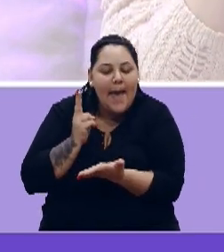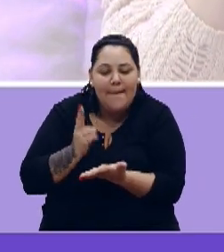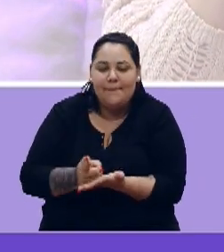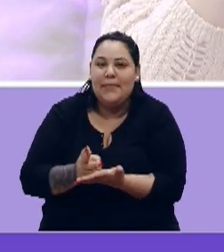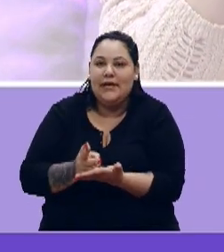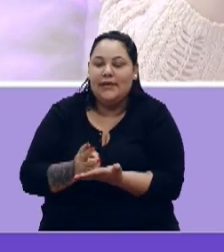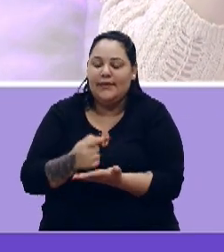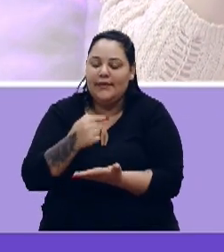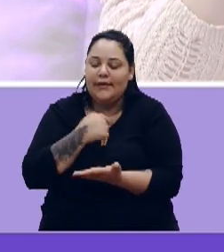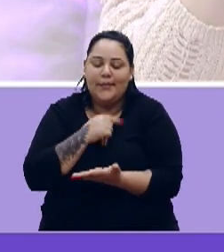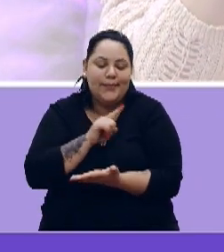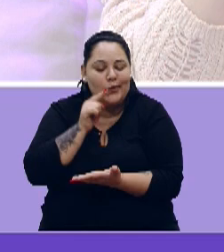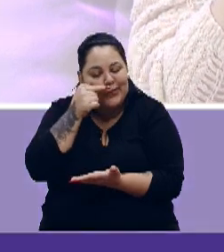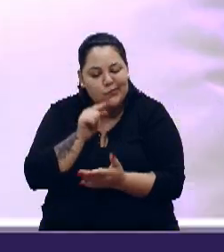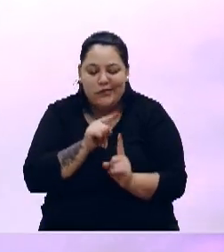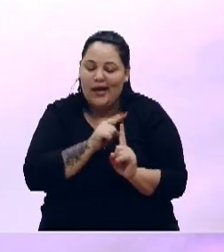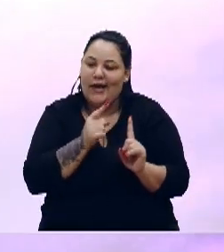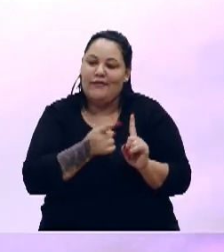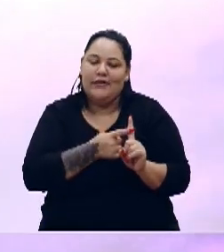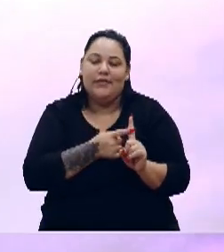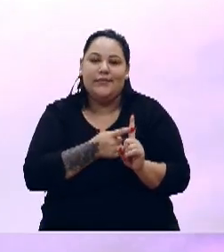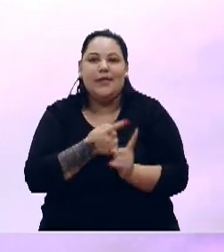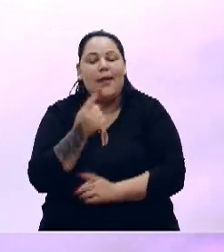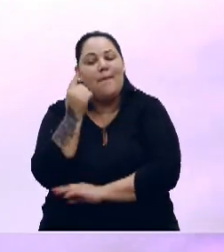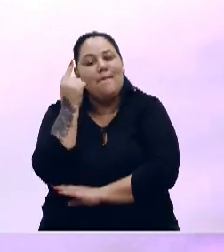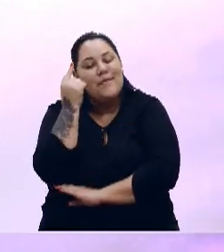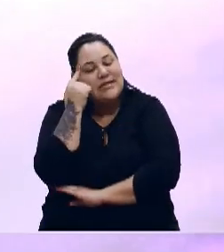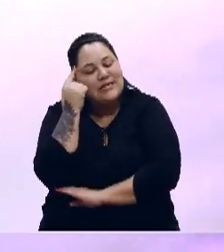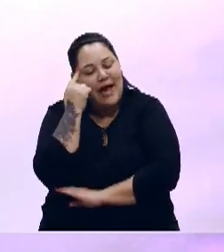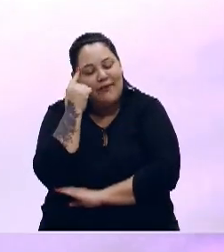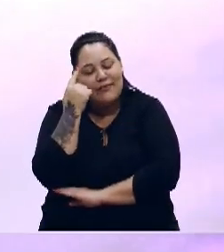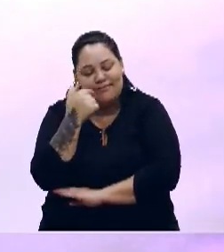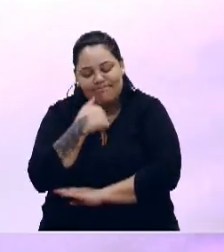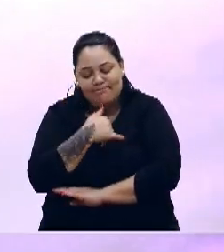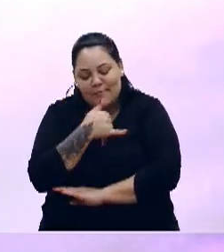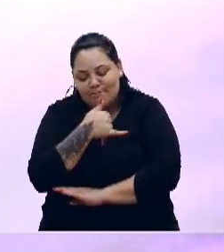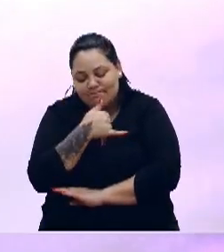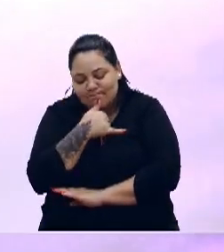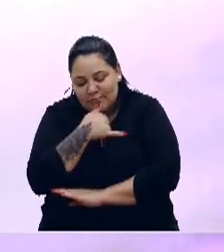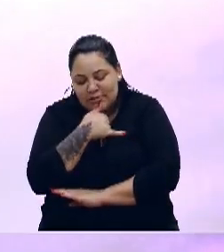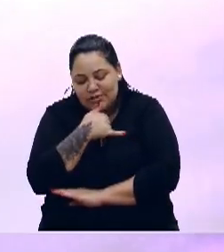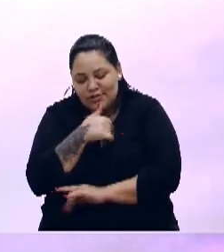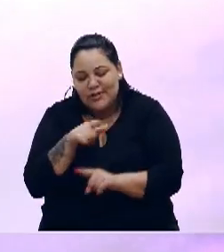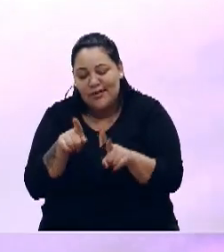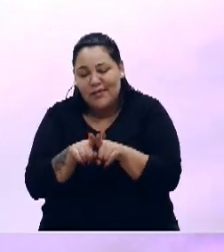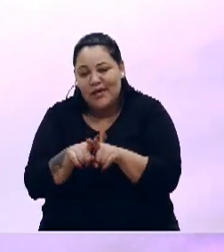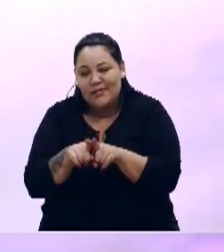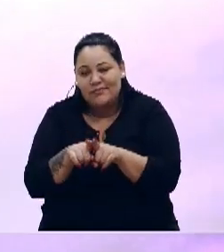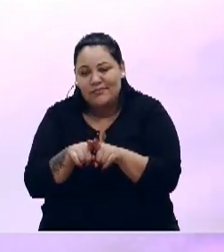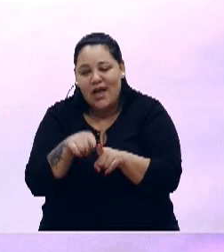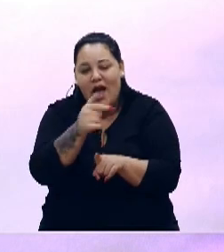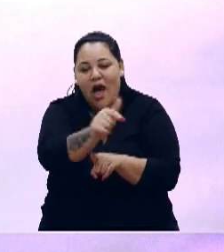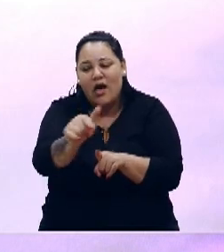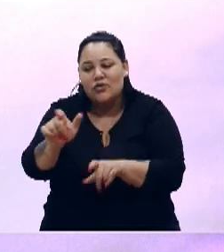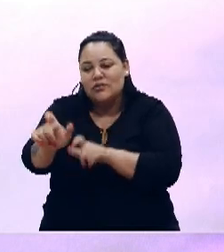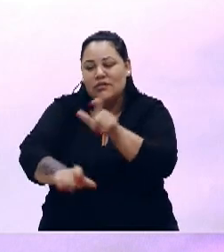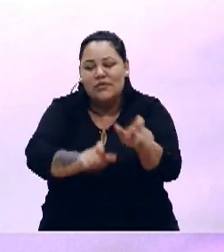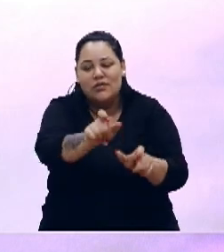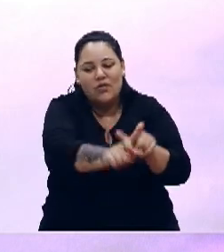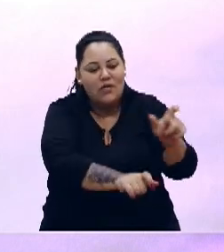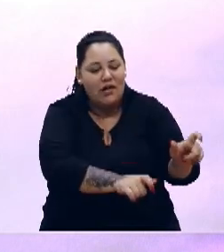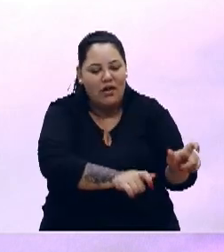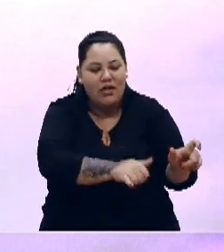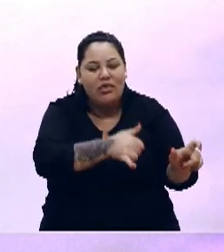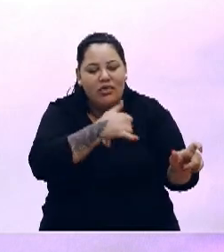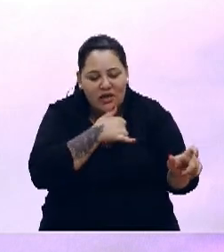dava errado, eu pensava que além da minha frustração, eu tinha que lidar com a frustração de todo mundo que sabia. E eu, às